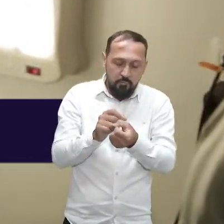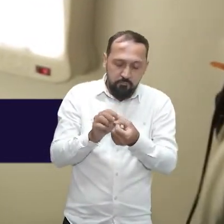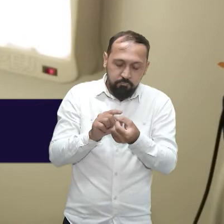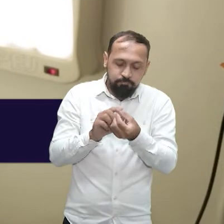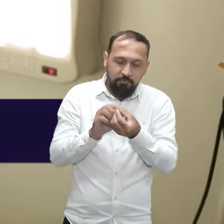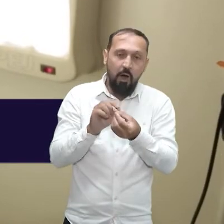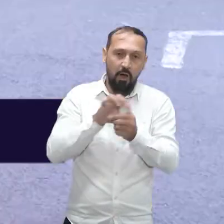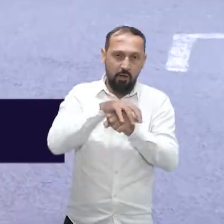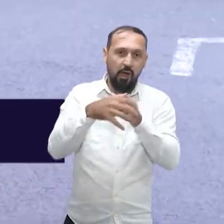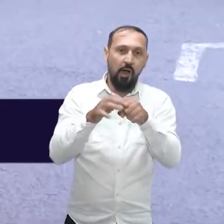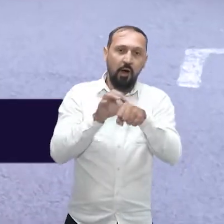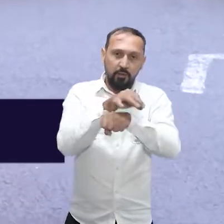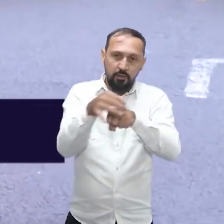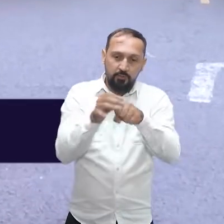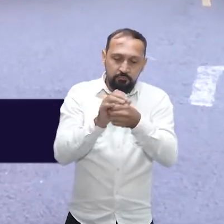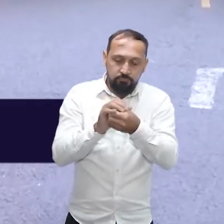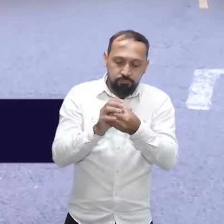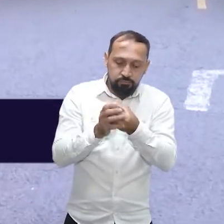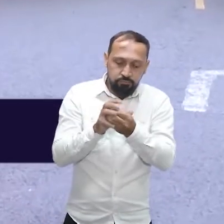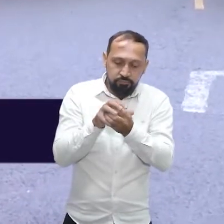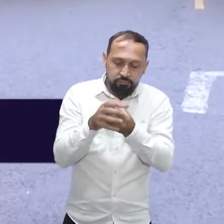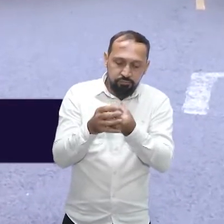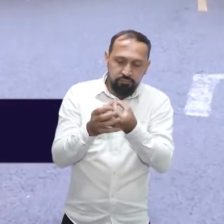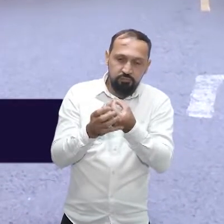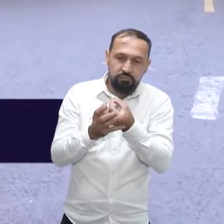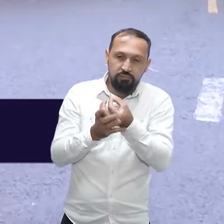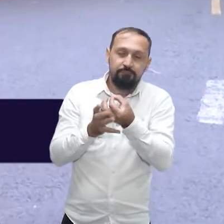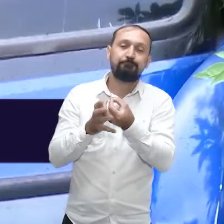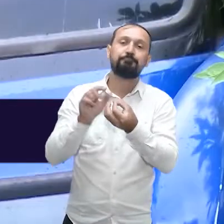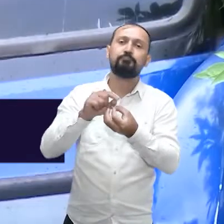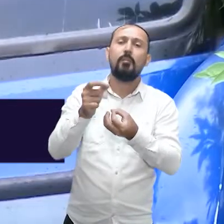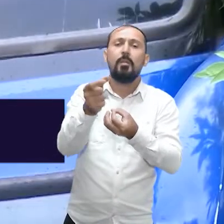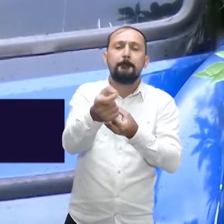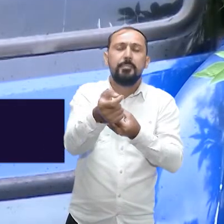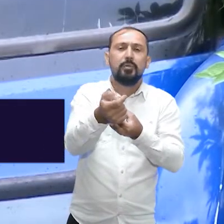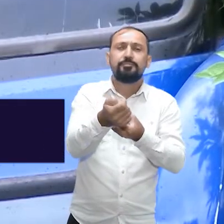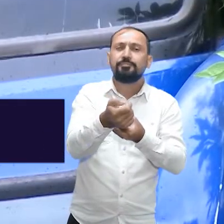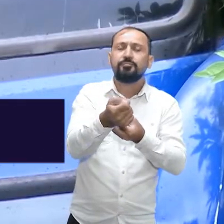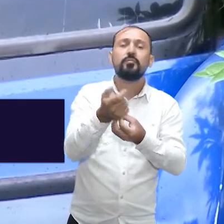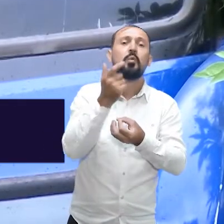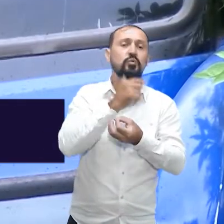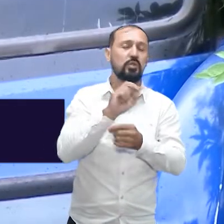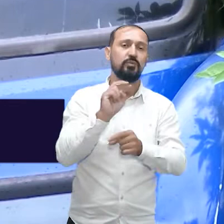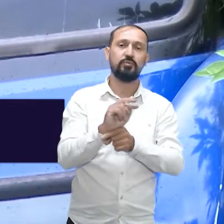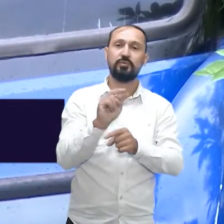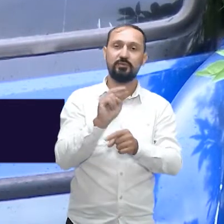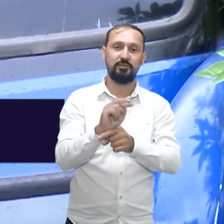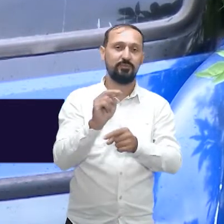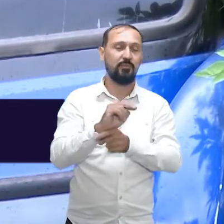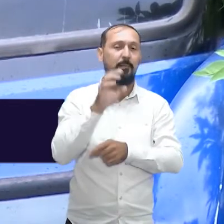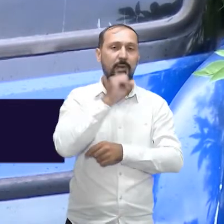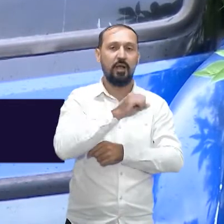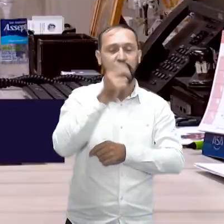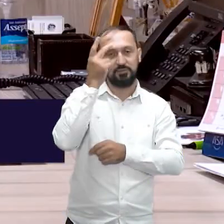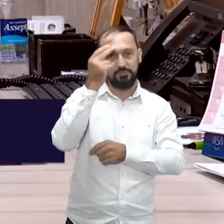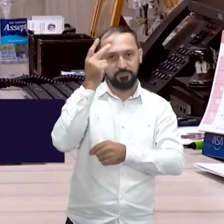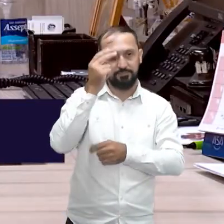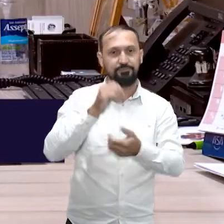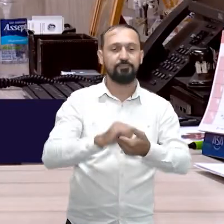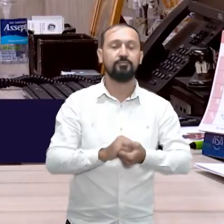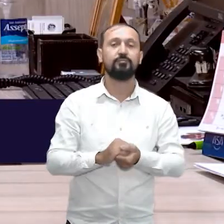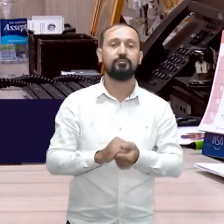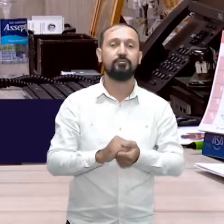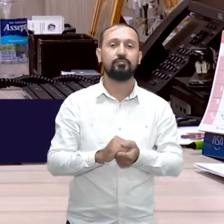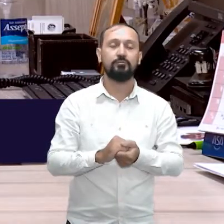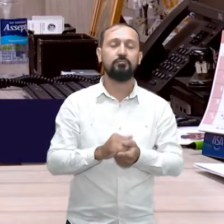seja, o paciente tinha um tumor pequenininho. O precoce é quando ele tem um tumor pequenininho, menor que 1 centímetro, por exemplo, tamanho de um grão de bico.